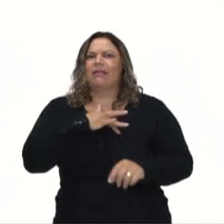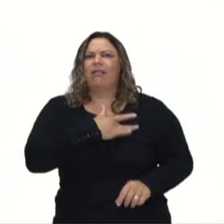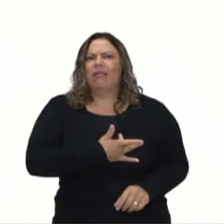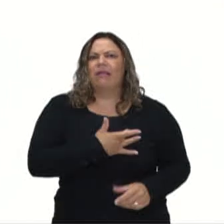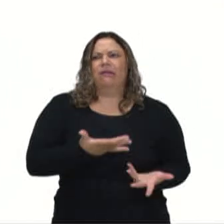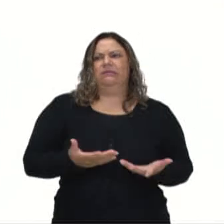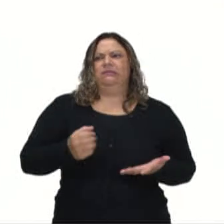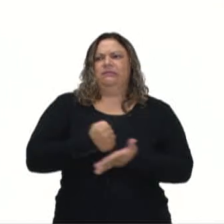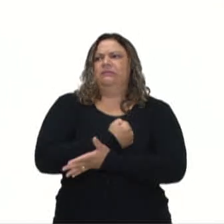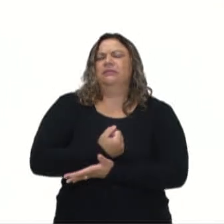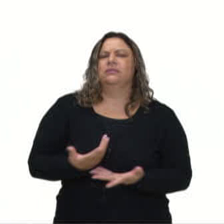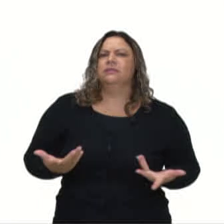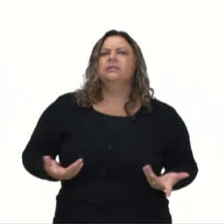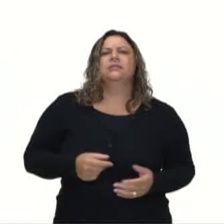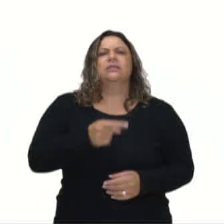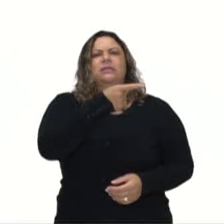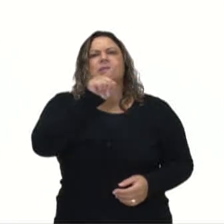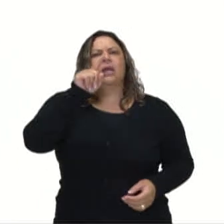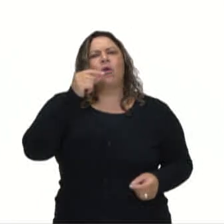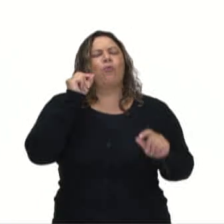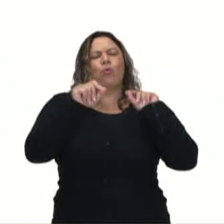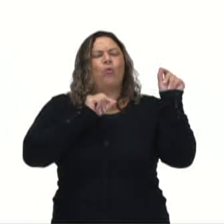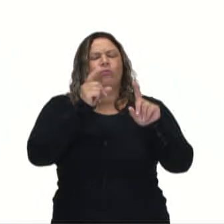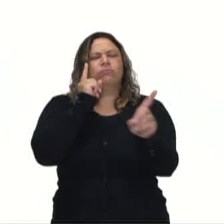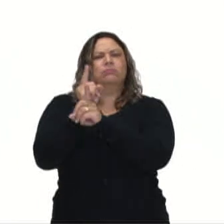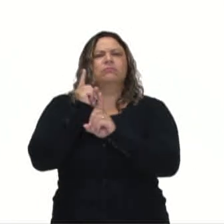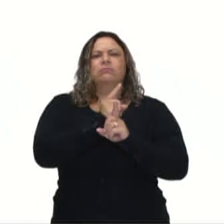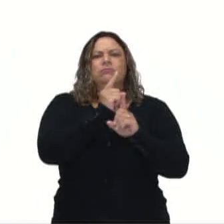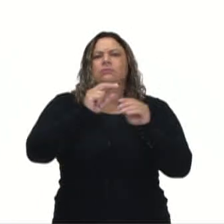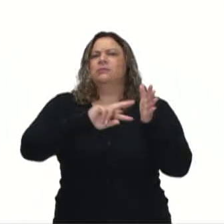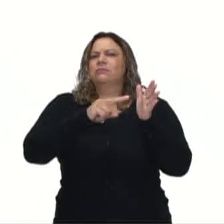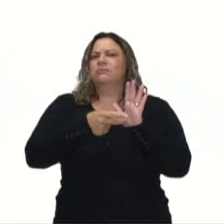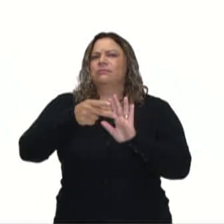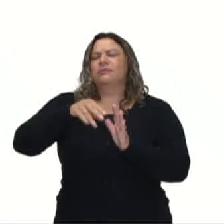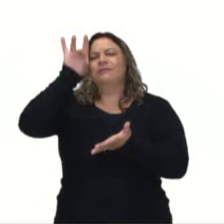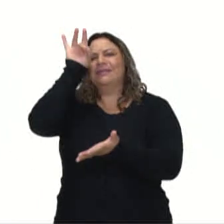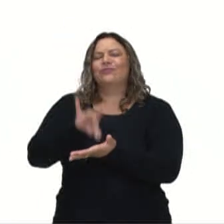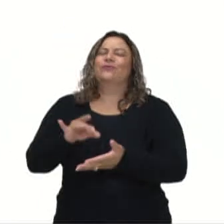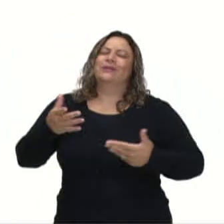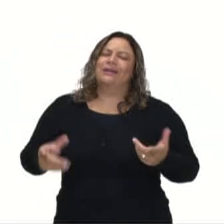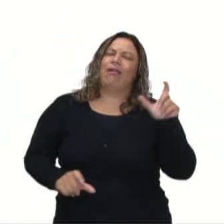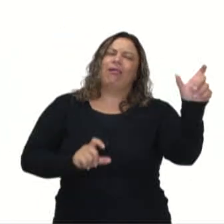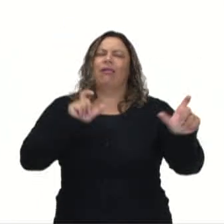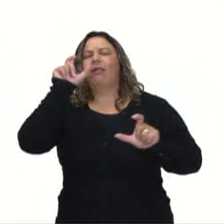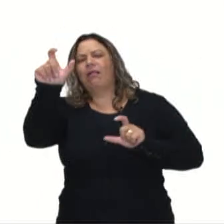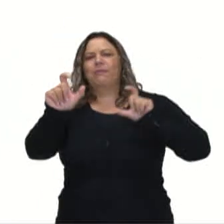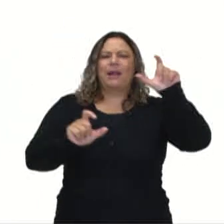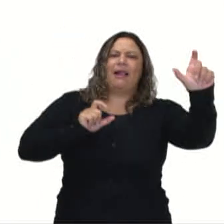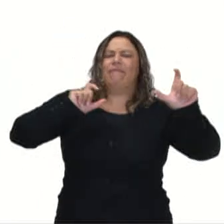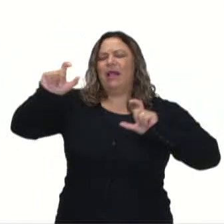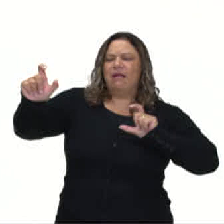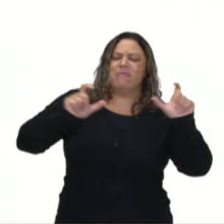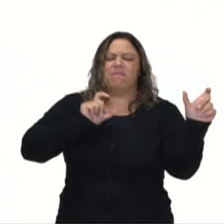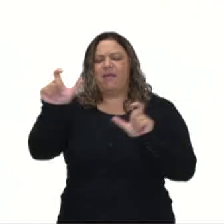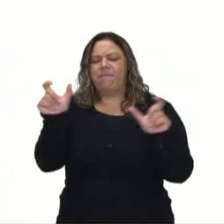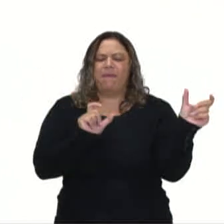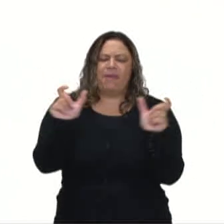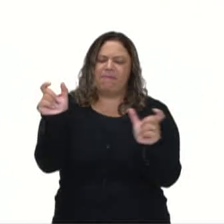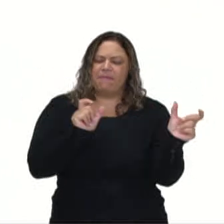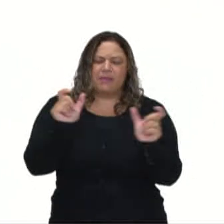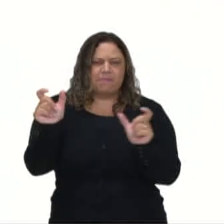não vá se enfezar quando descobrir o que realmente significam. Palavras, palavras, palavras. Já